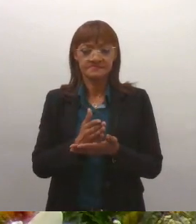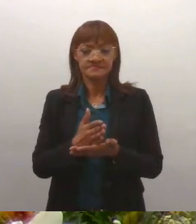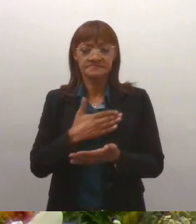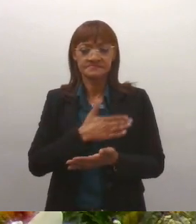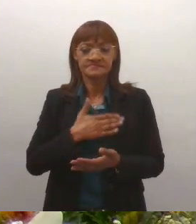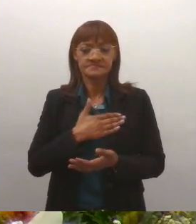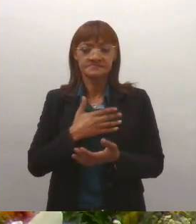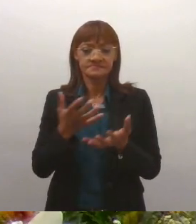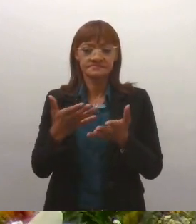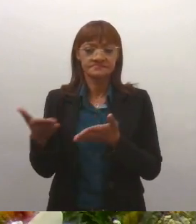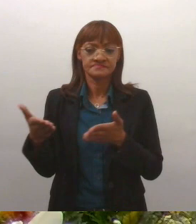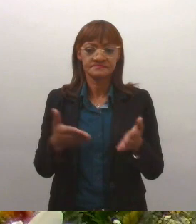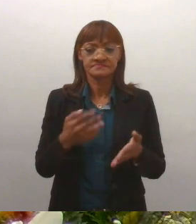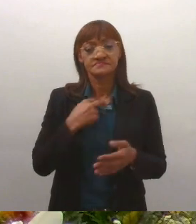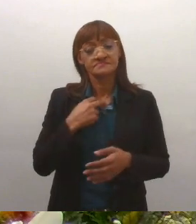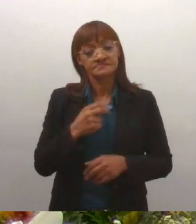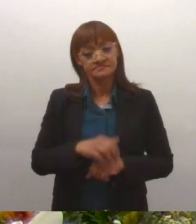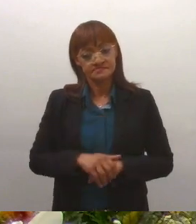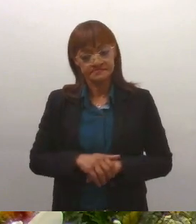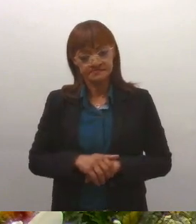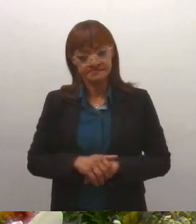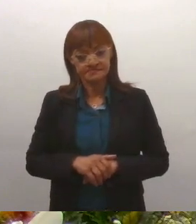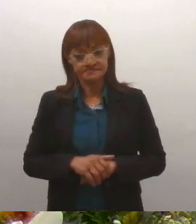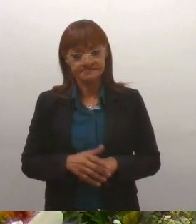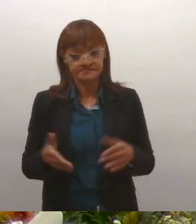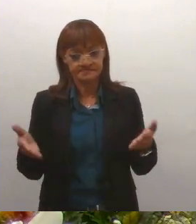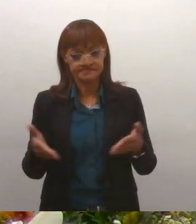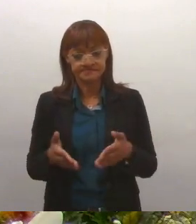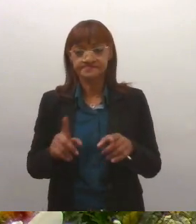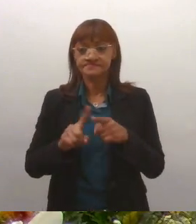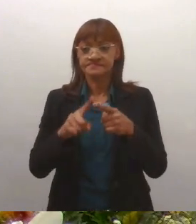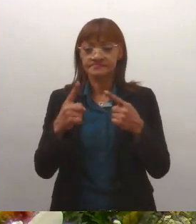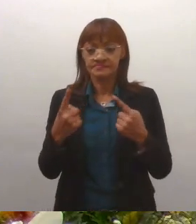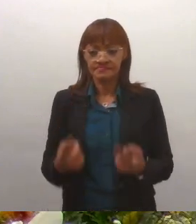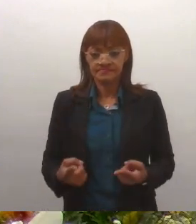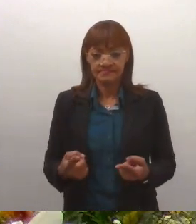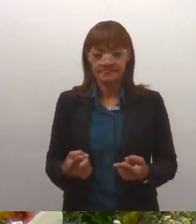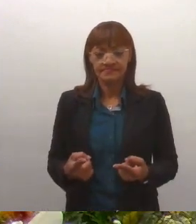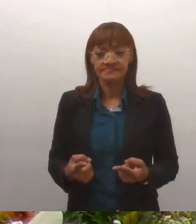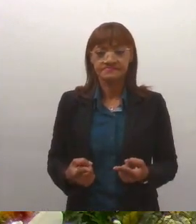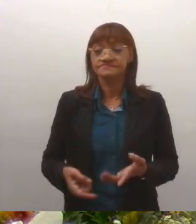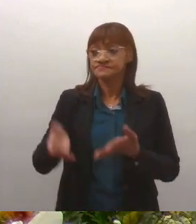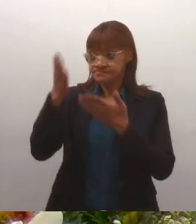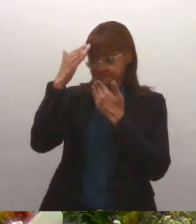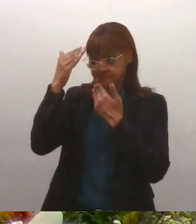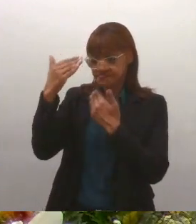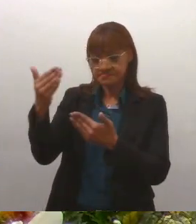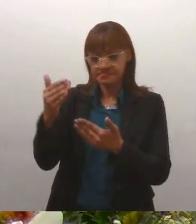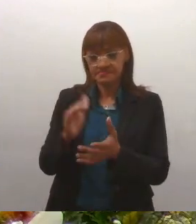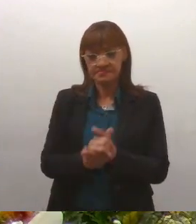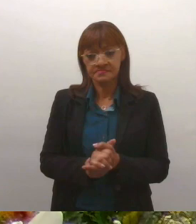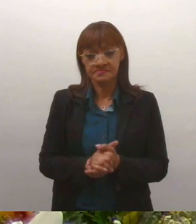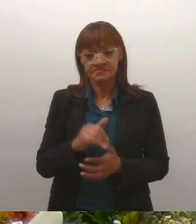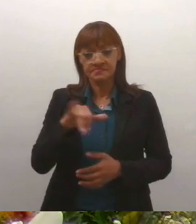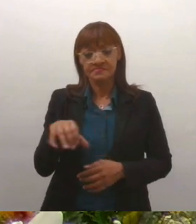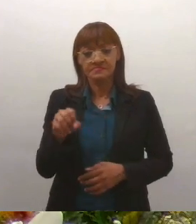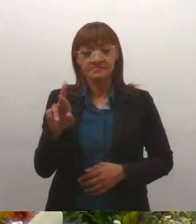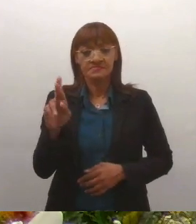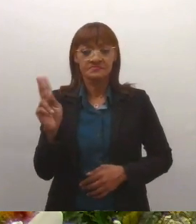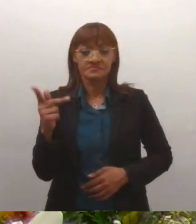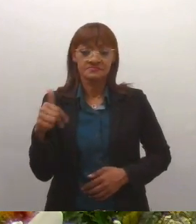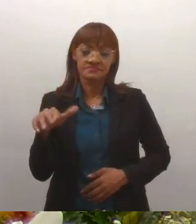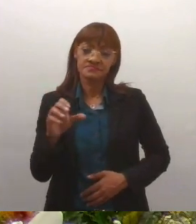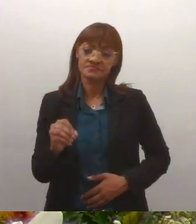No entanto, eu tenho é que agradecer a Jorginho Araújo, deputado e